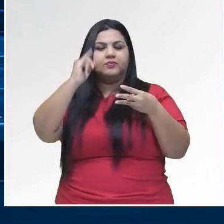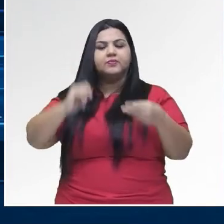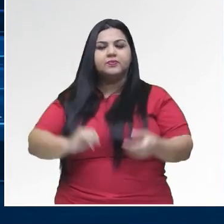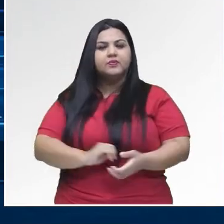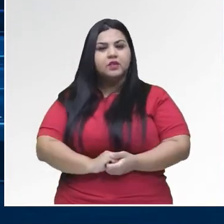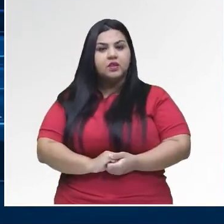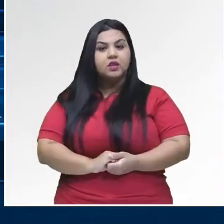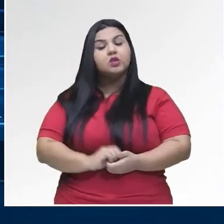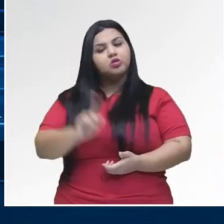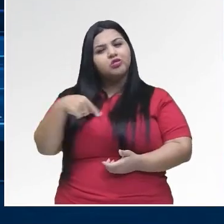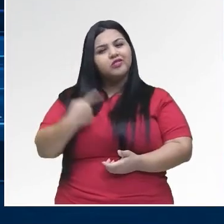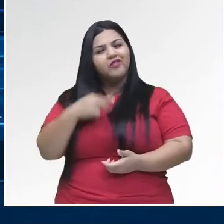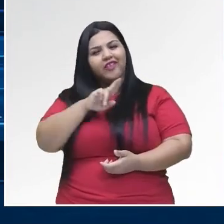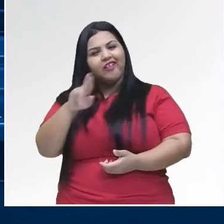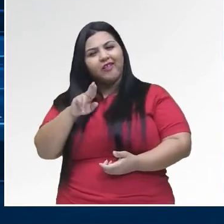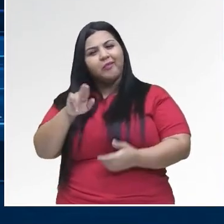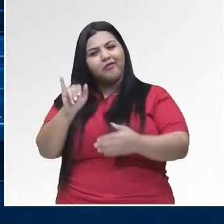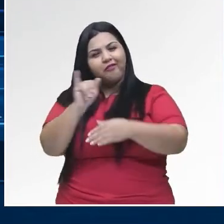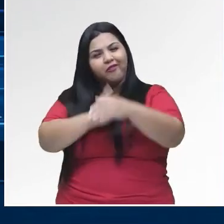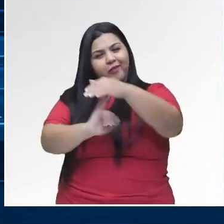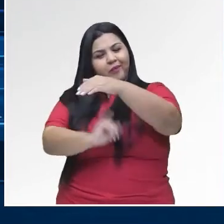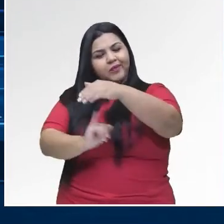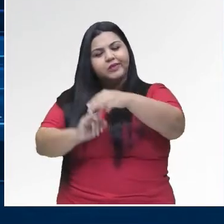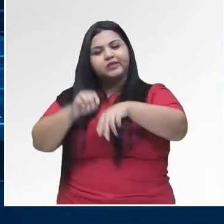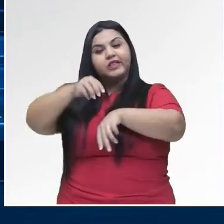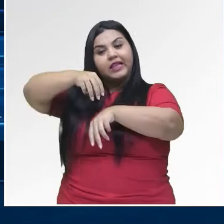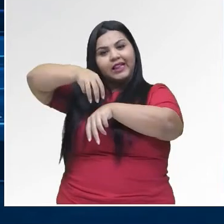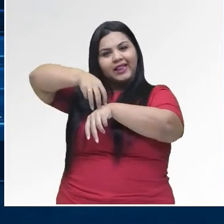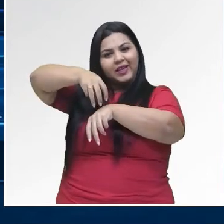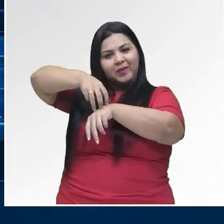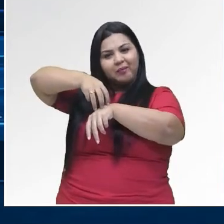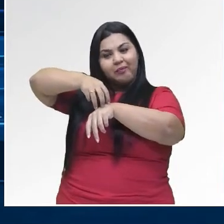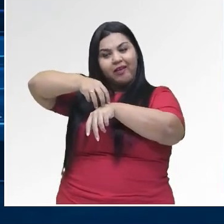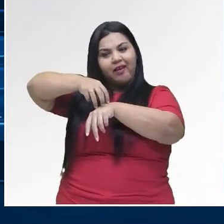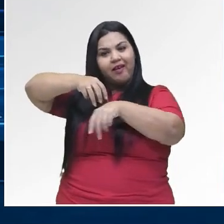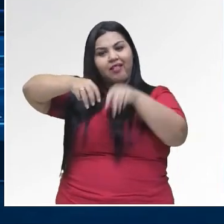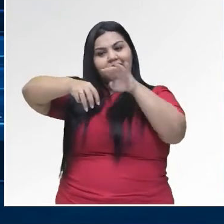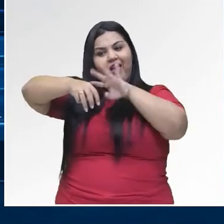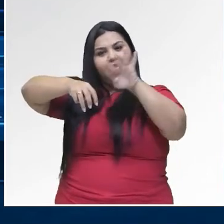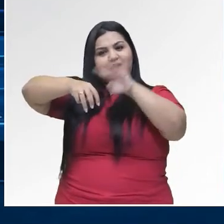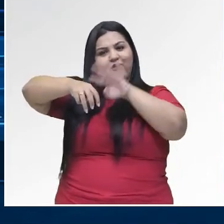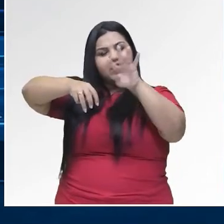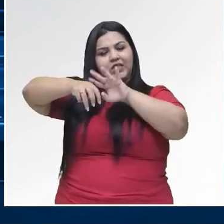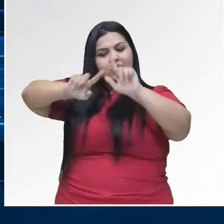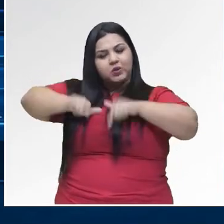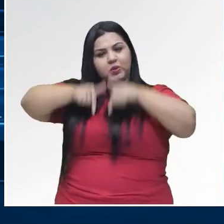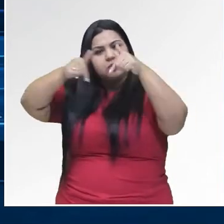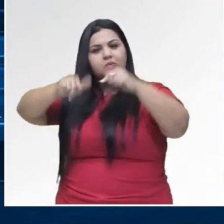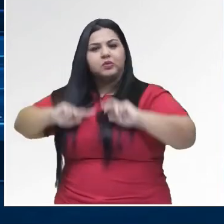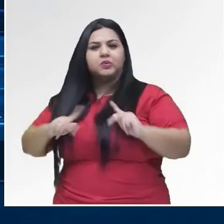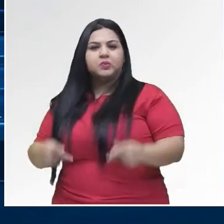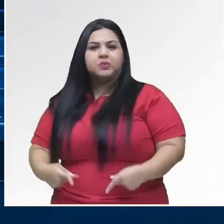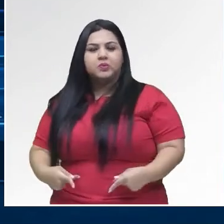que nós chamamos de tripé, né, da reflexão sobre a ação humana.